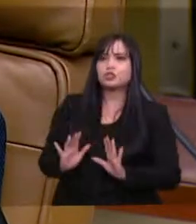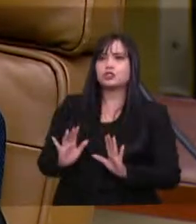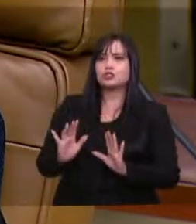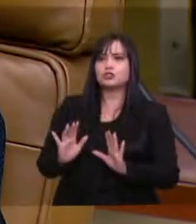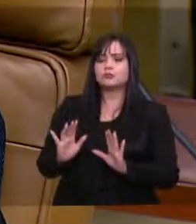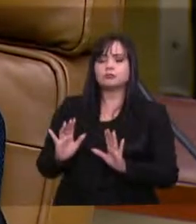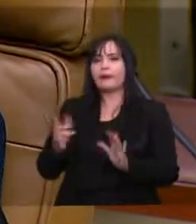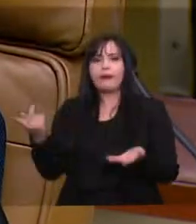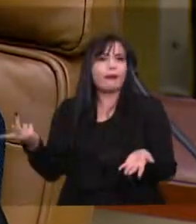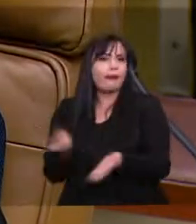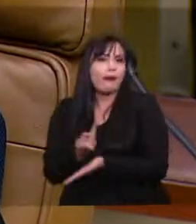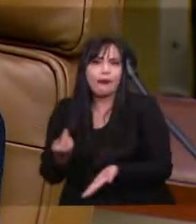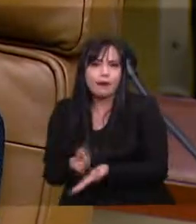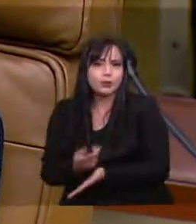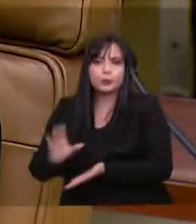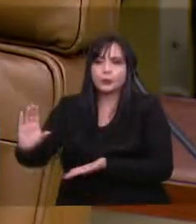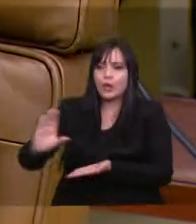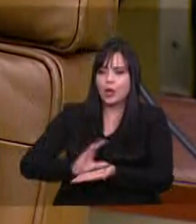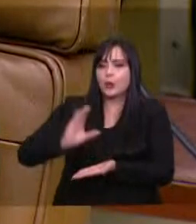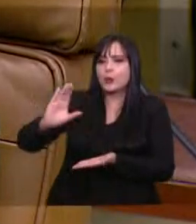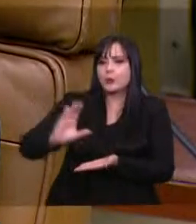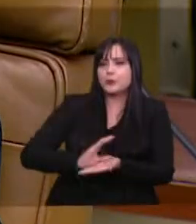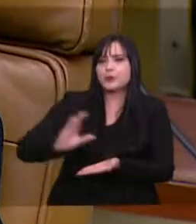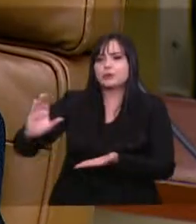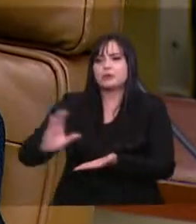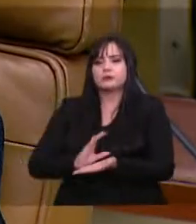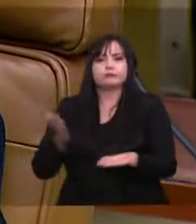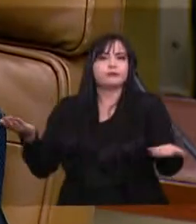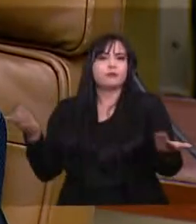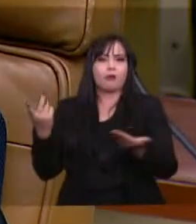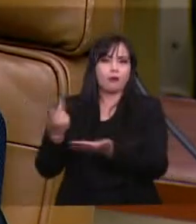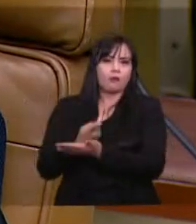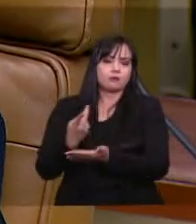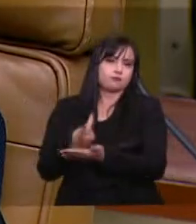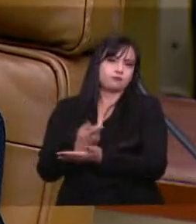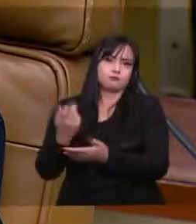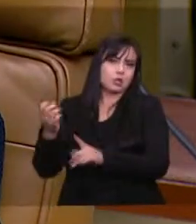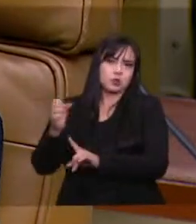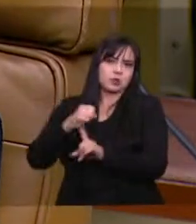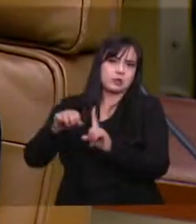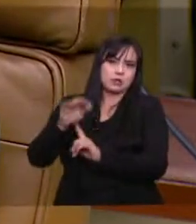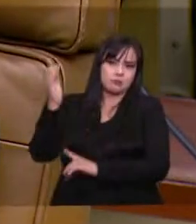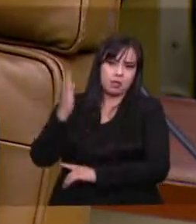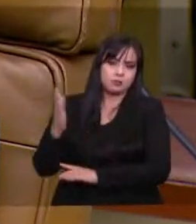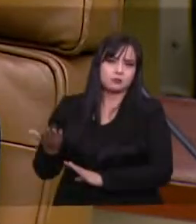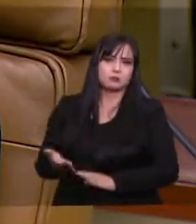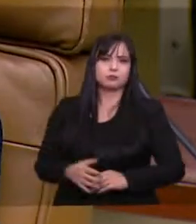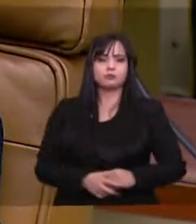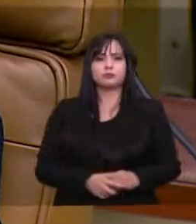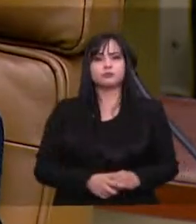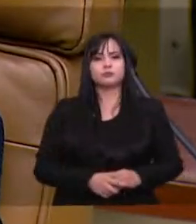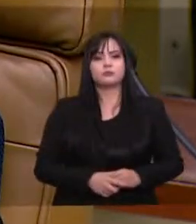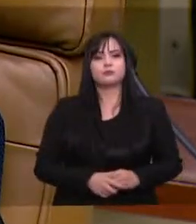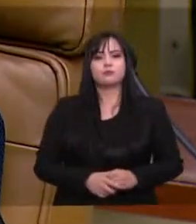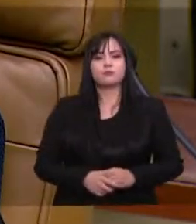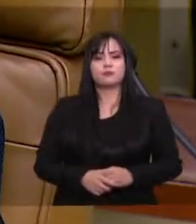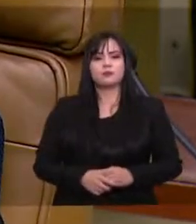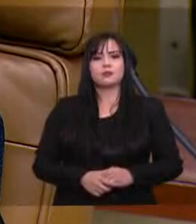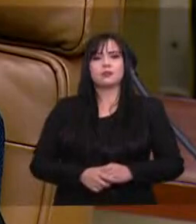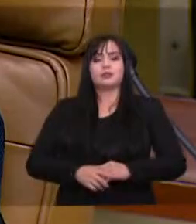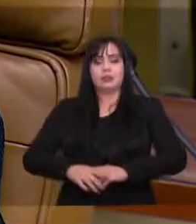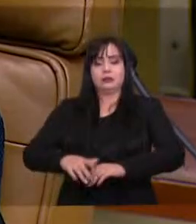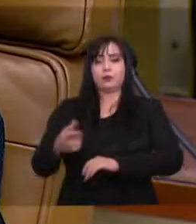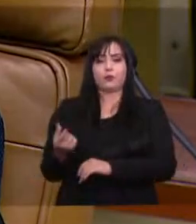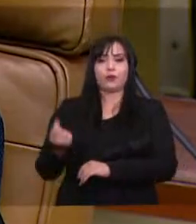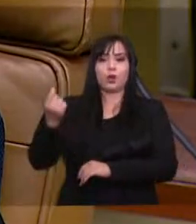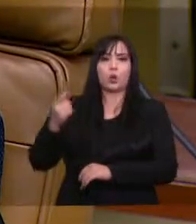de forma indevida recursos pertencentes à sociedade brasileira atingem diretamente os